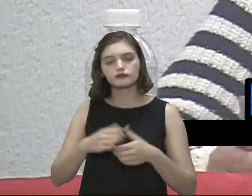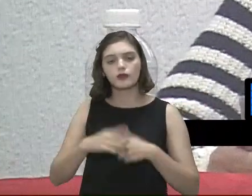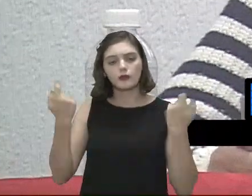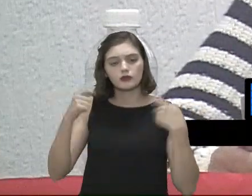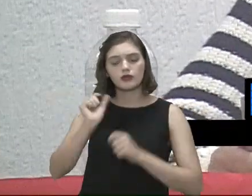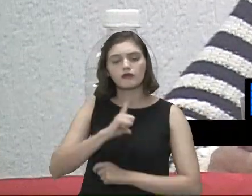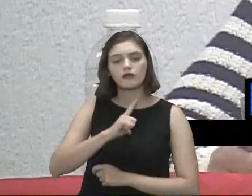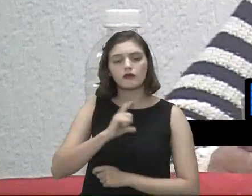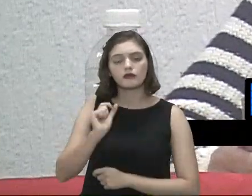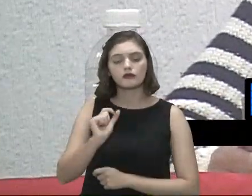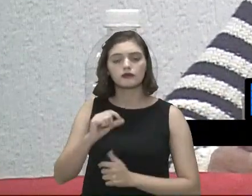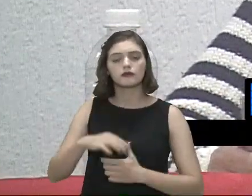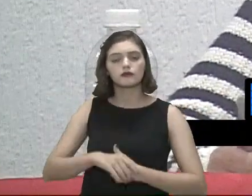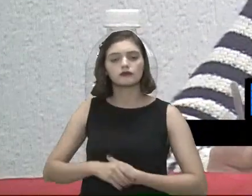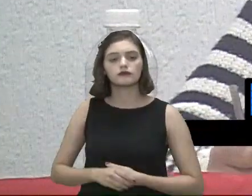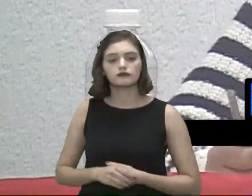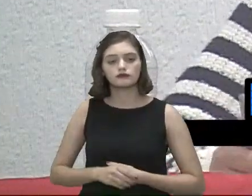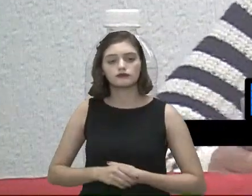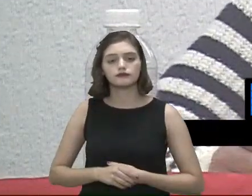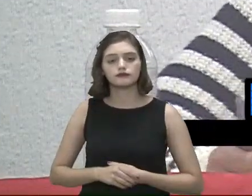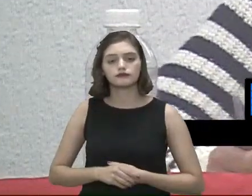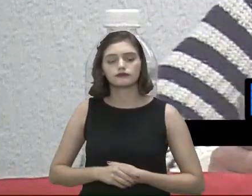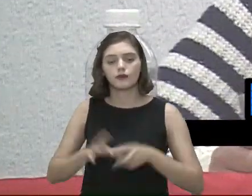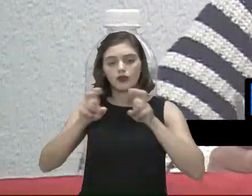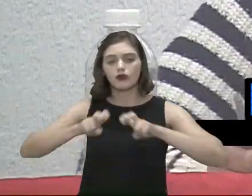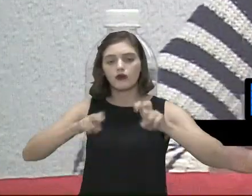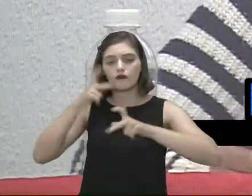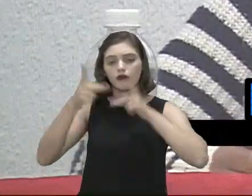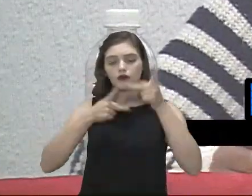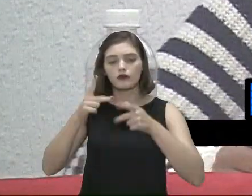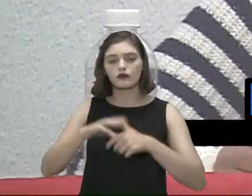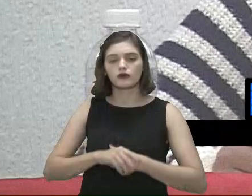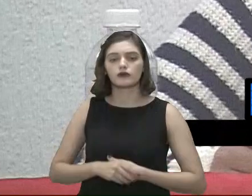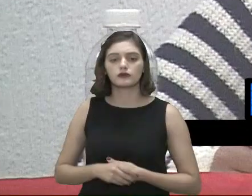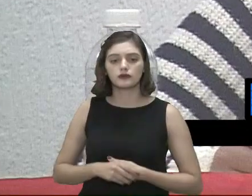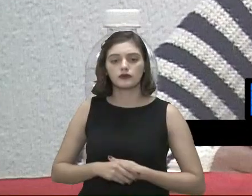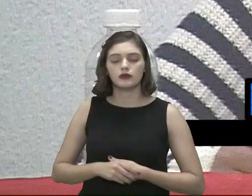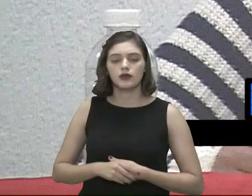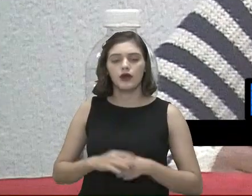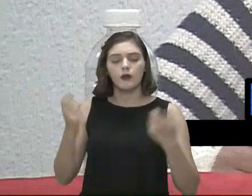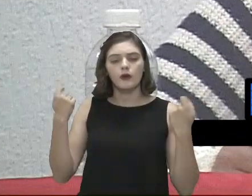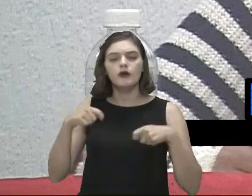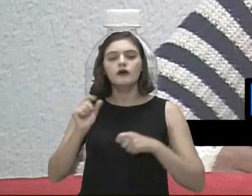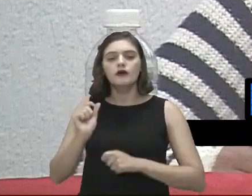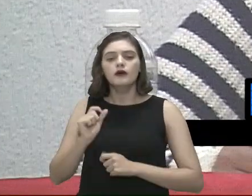possibilidades, até teve um membro aqui da mesa que falou sobre os possíveis